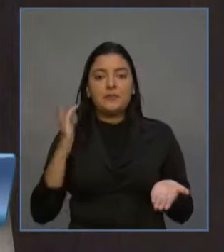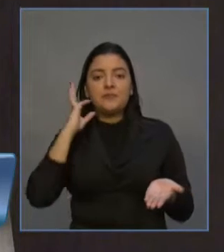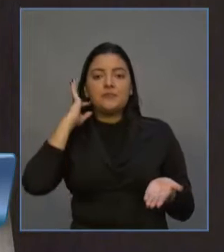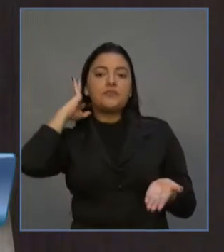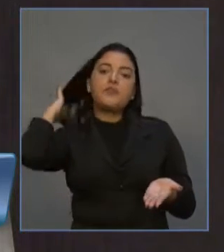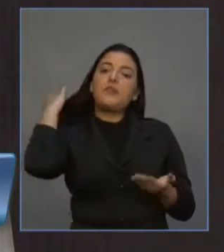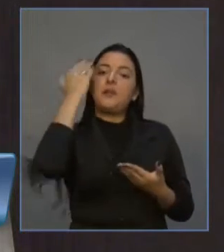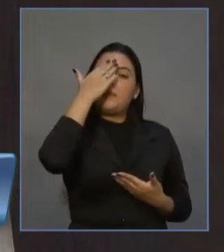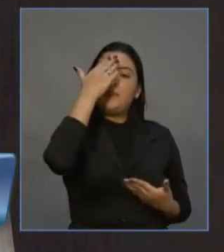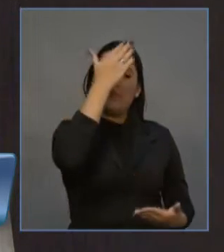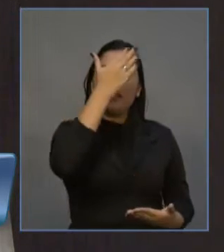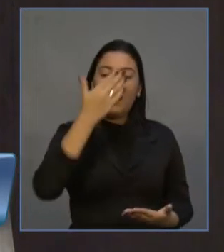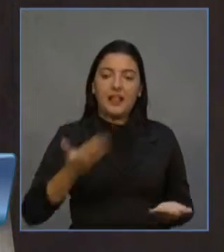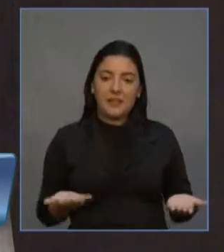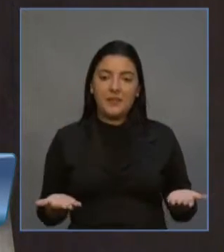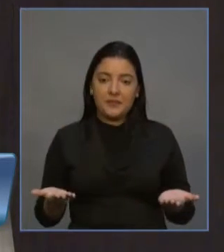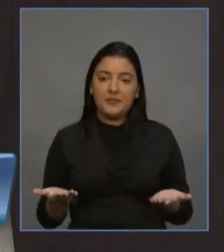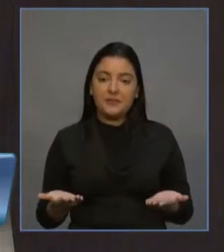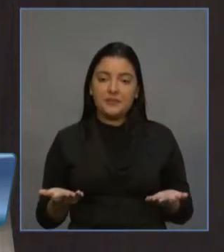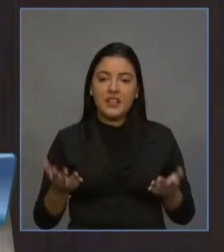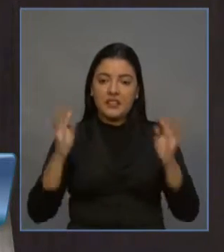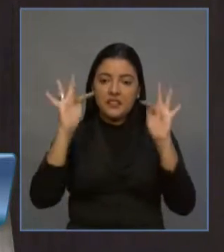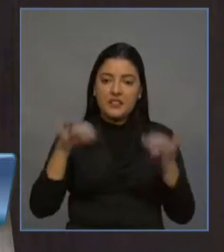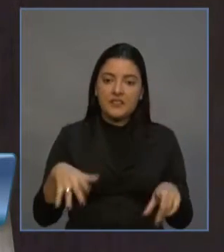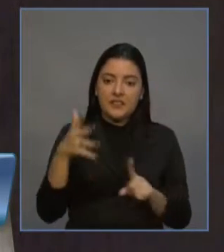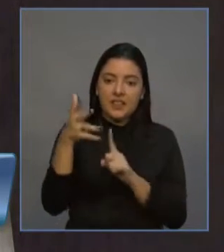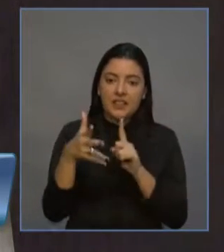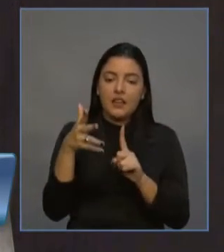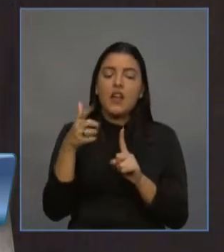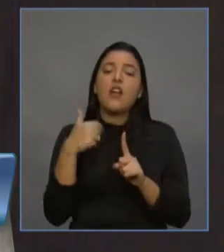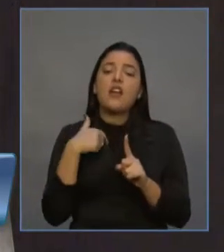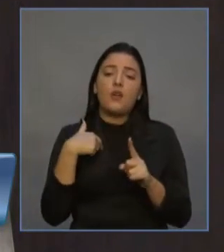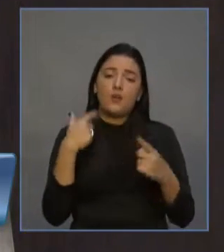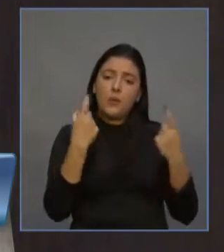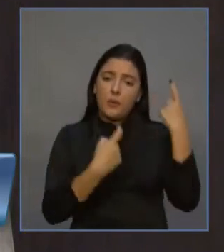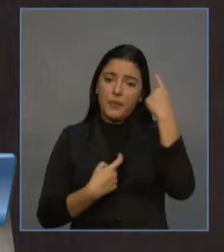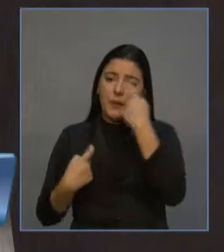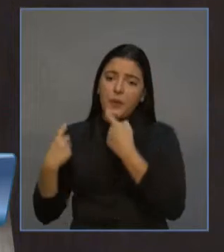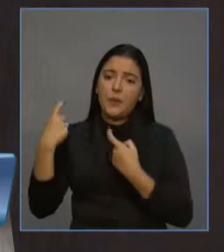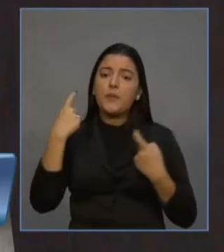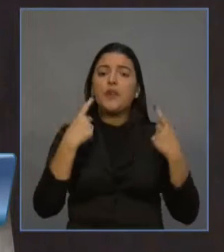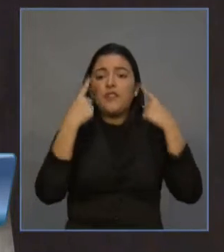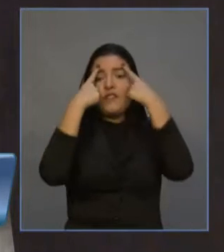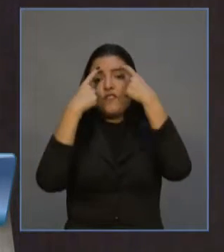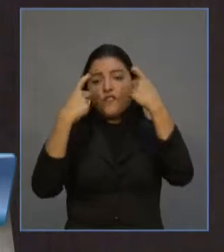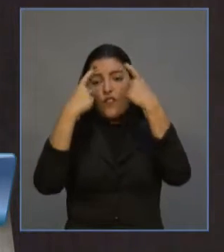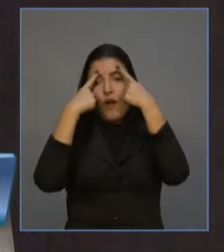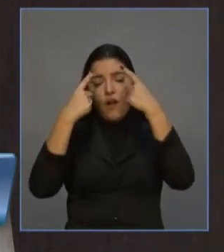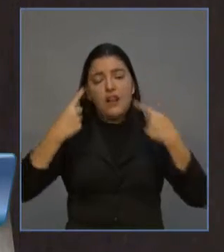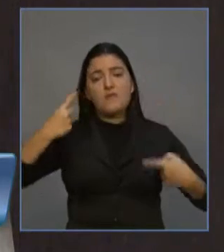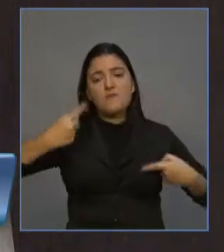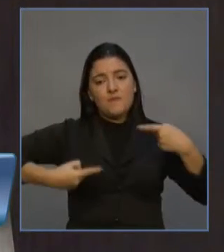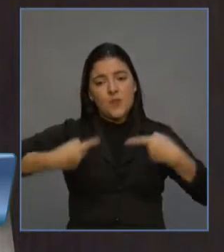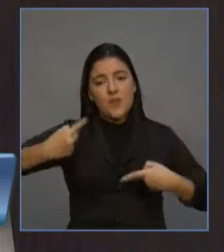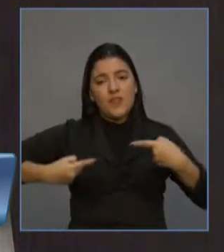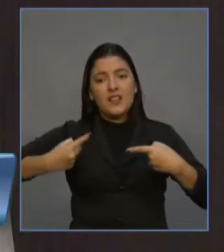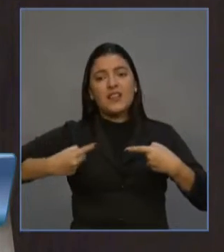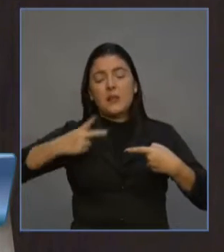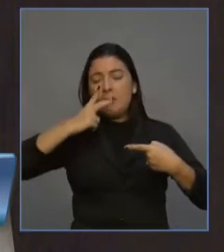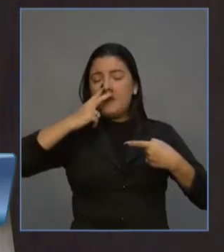Eu agradeço, presidente, e concluo. Estou muito preocupado com a violência política que cresce no país na